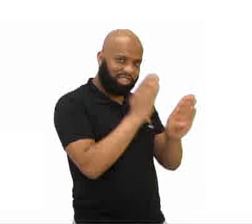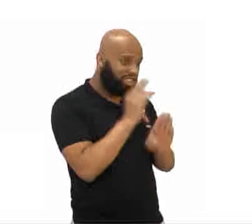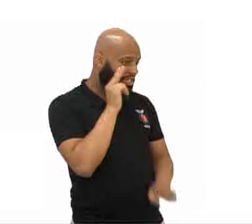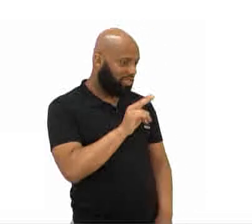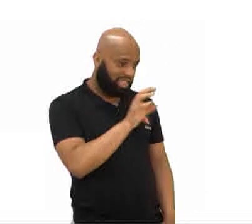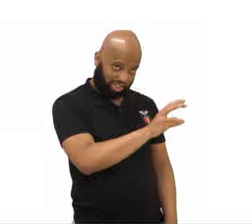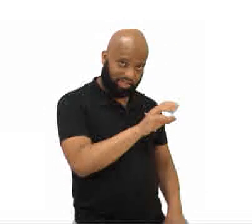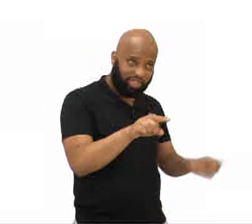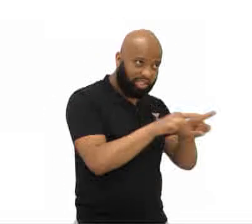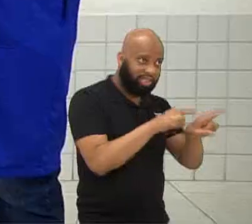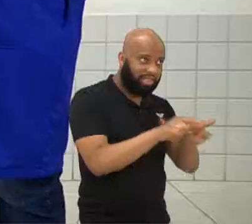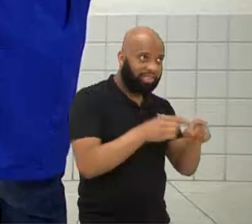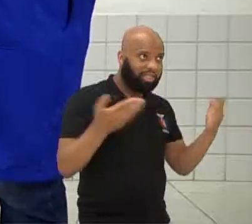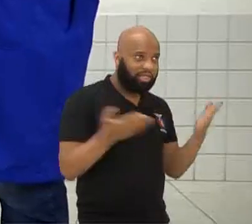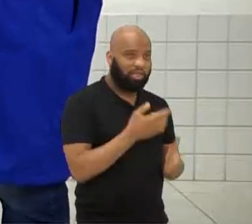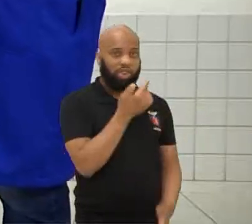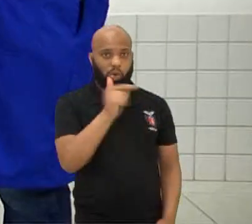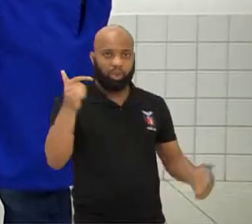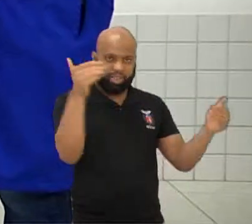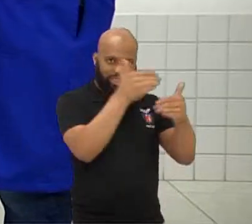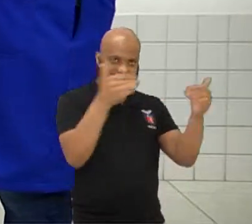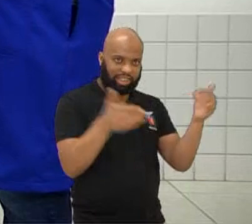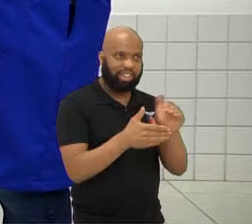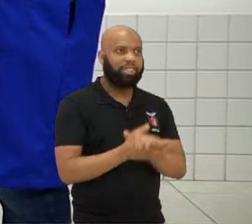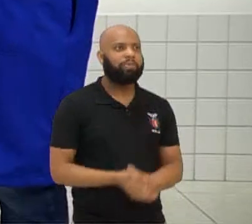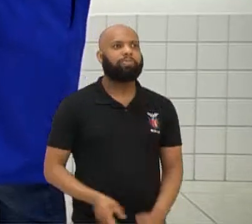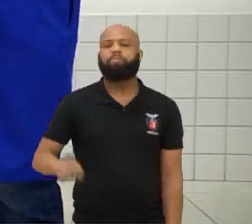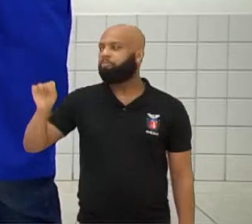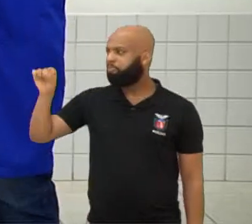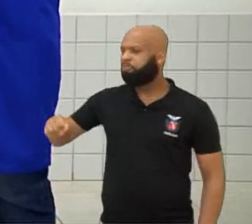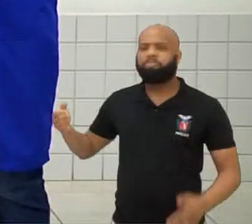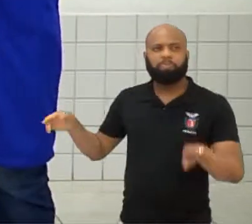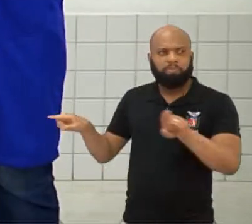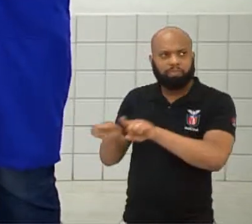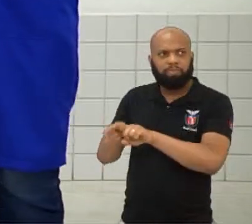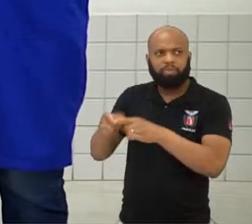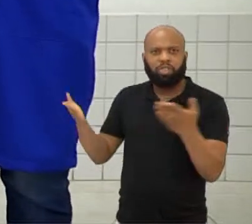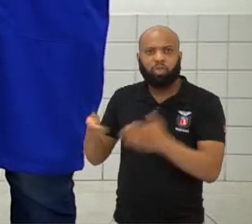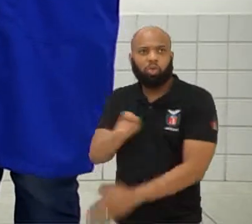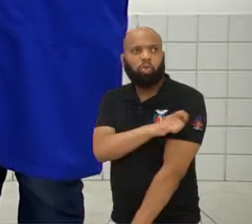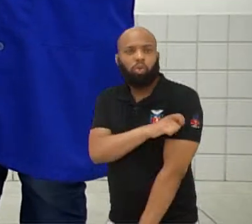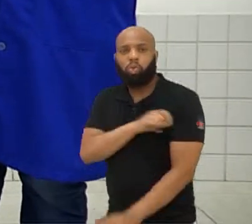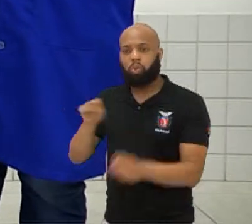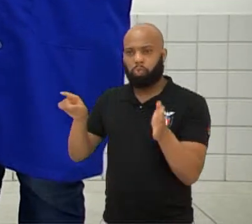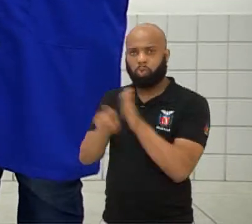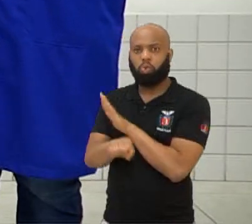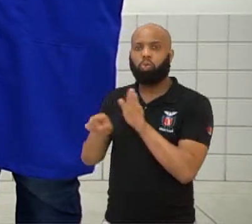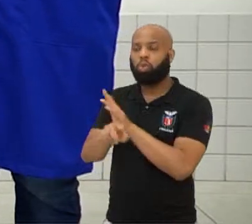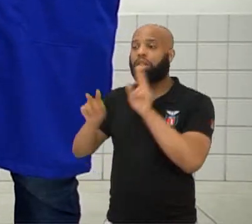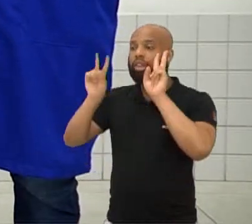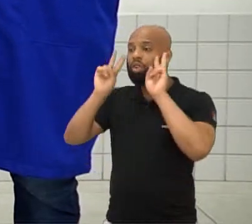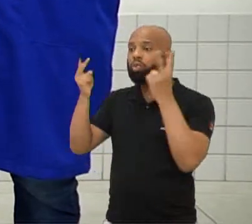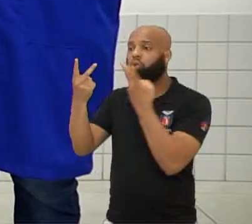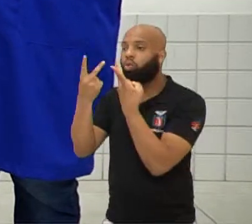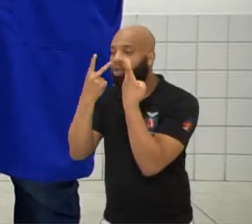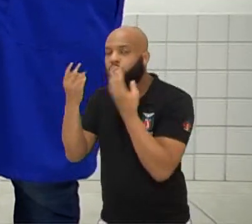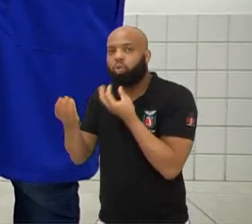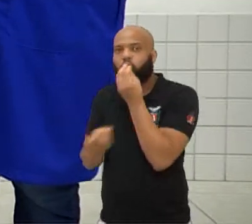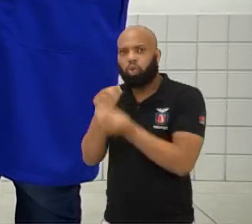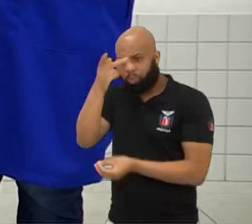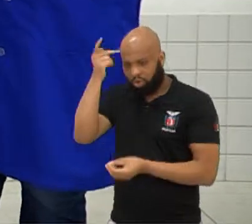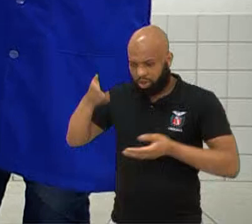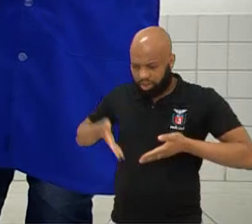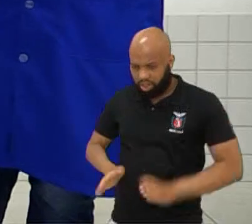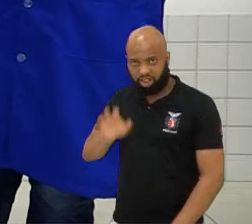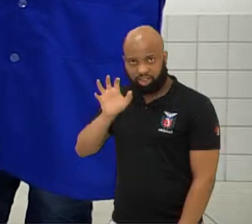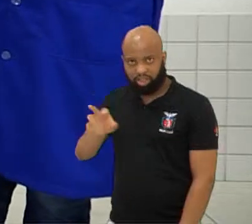visualizar isso aí. Vamos então para a próxima tela? Então, até fazer um comentário aqui, professor, que colocaram daltonismo. Como será que as pessoas já nascem